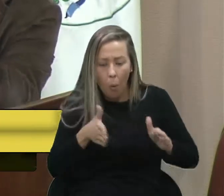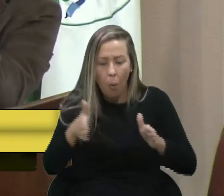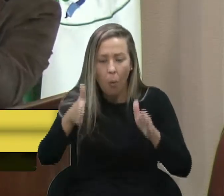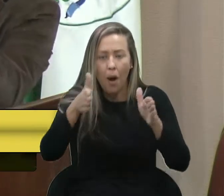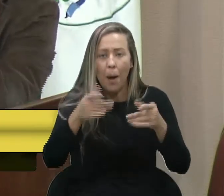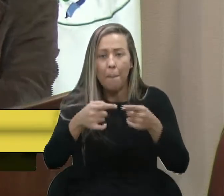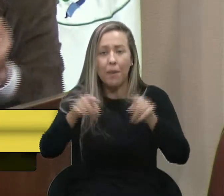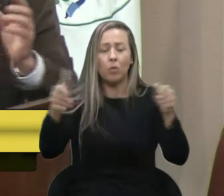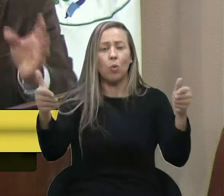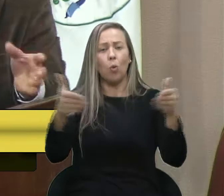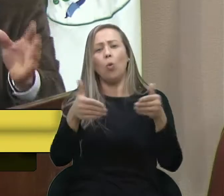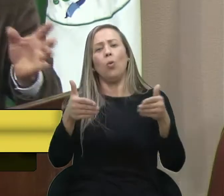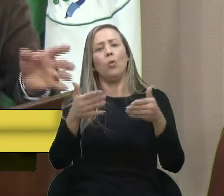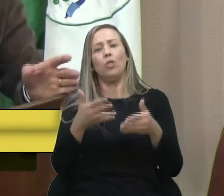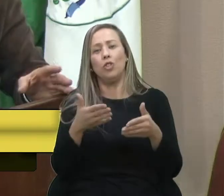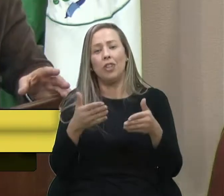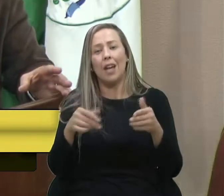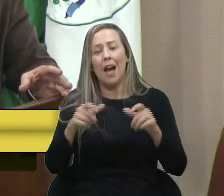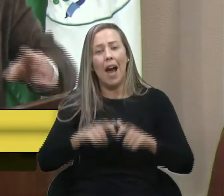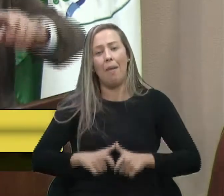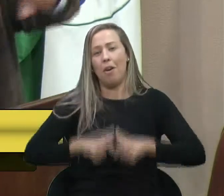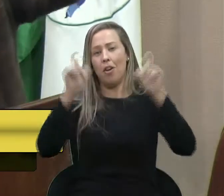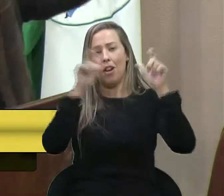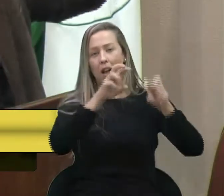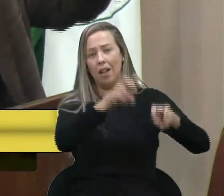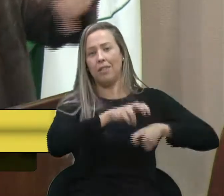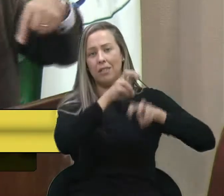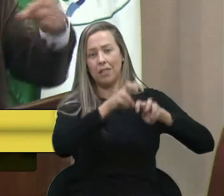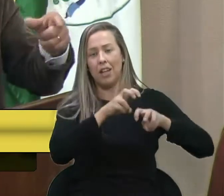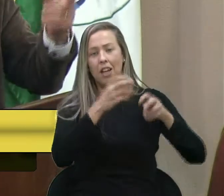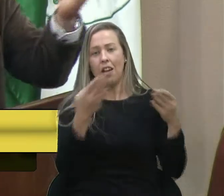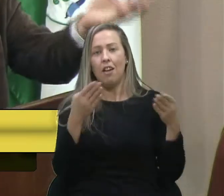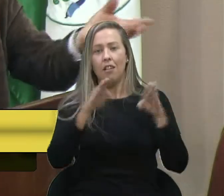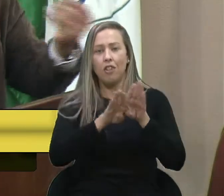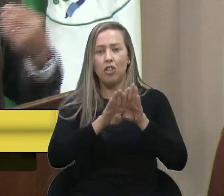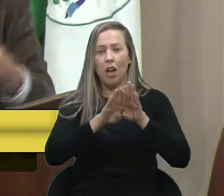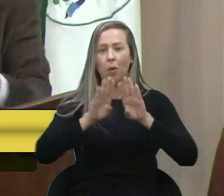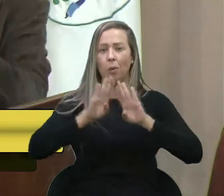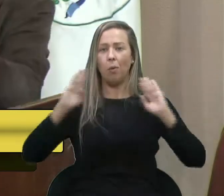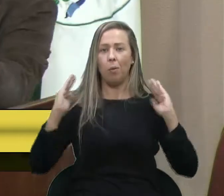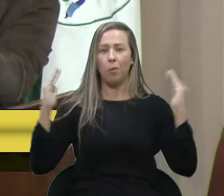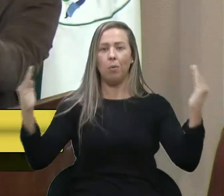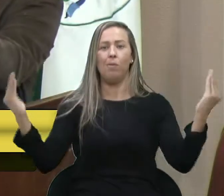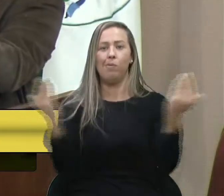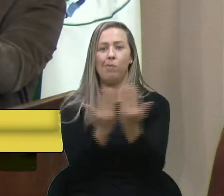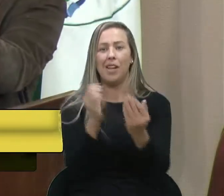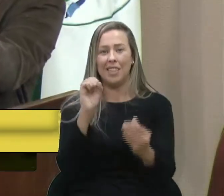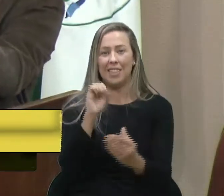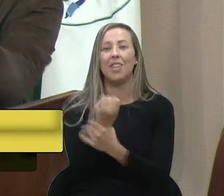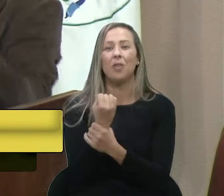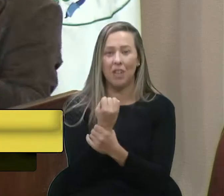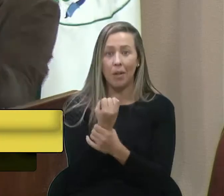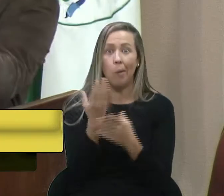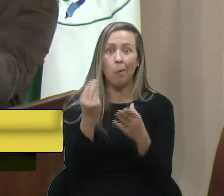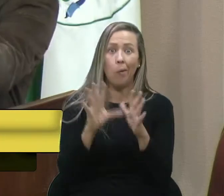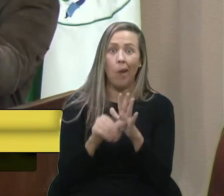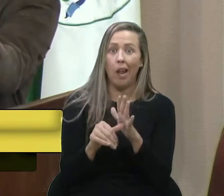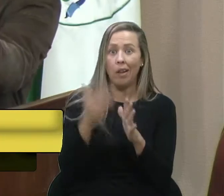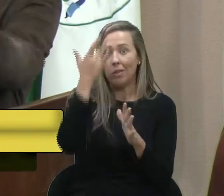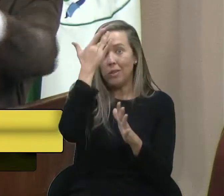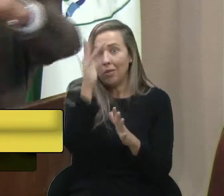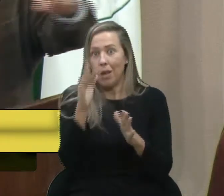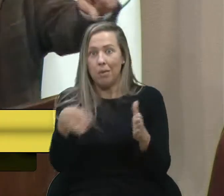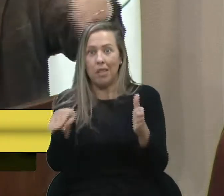hoje, muitas vezes, as propriedades, eles fecharam na volta por causa da segurança, muito ladrão, tu não sabe quem